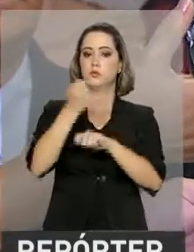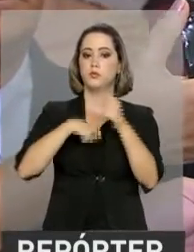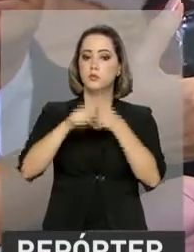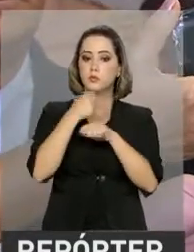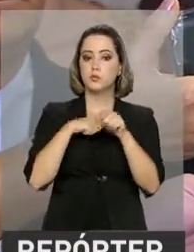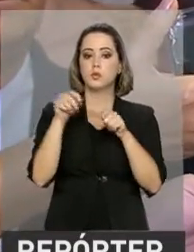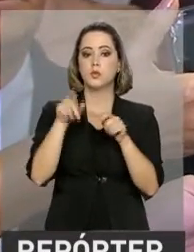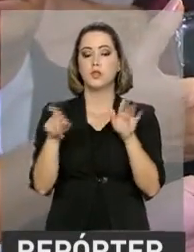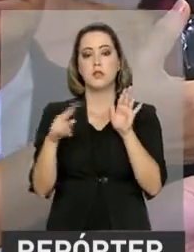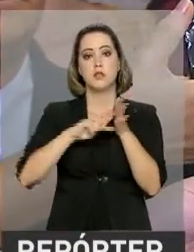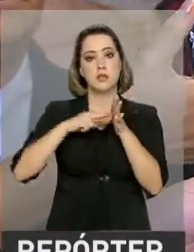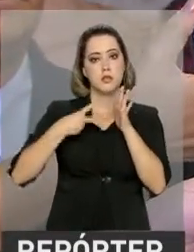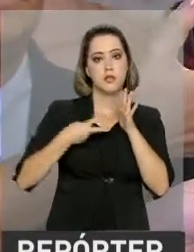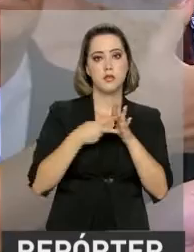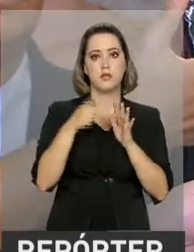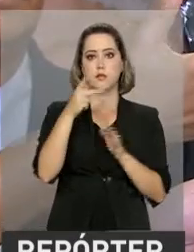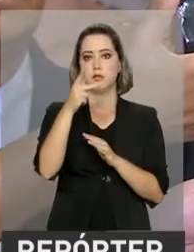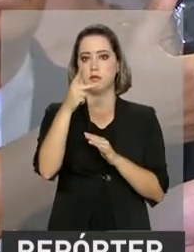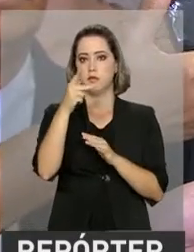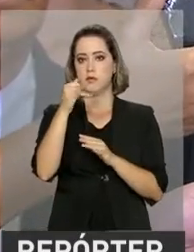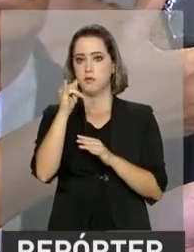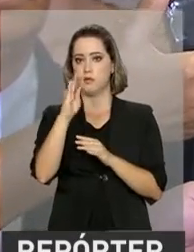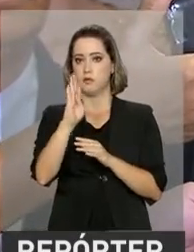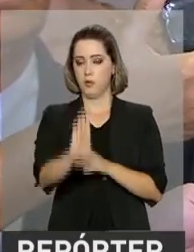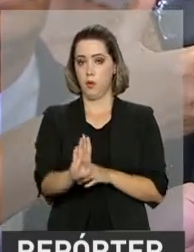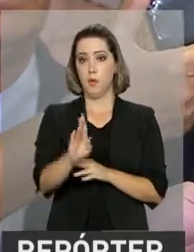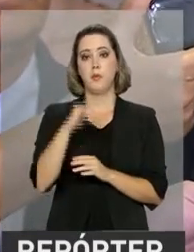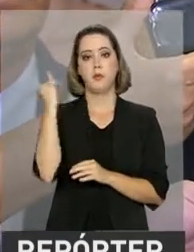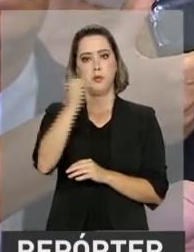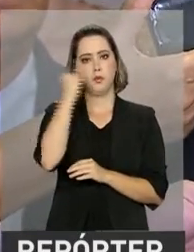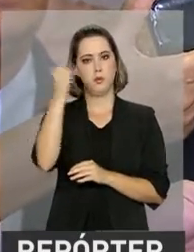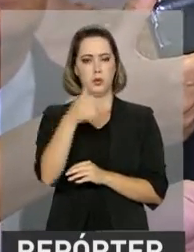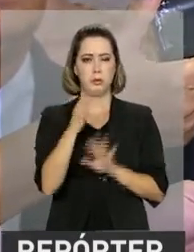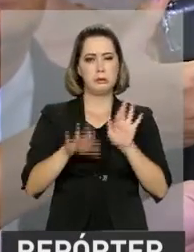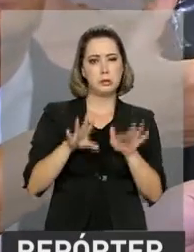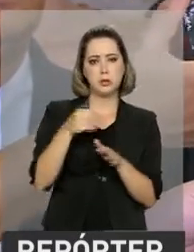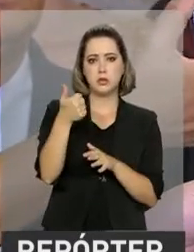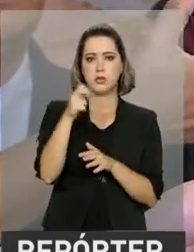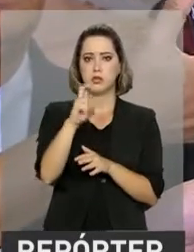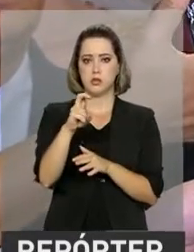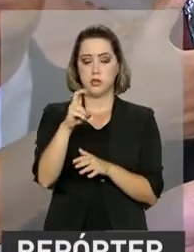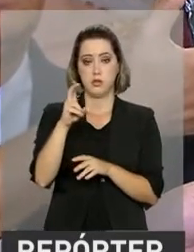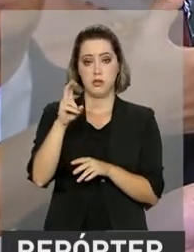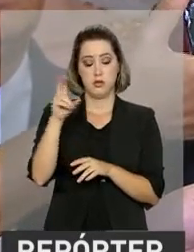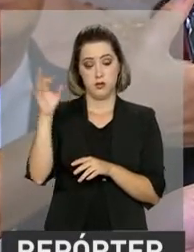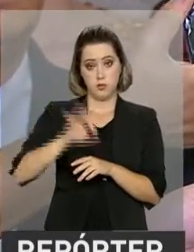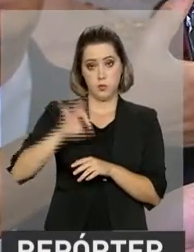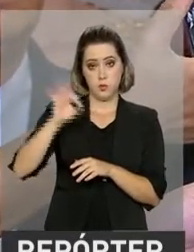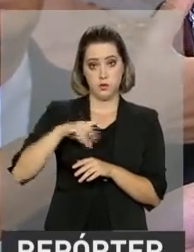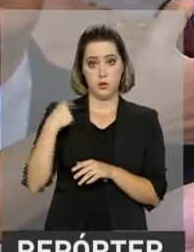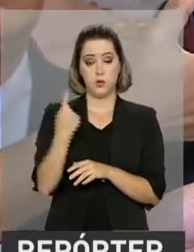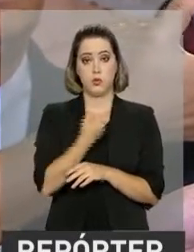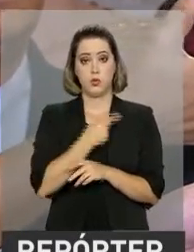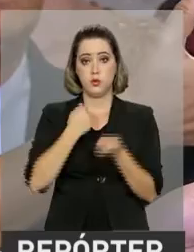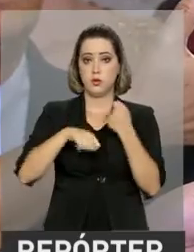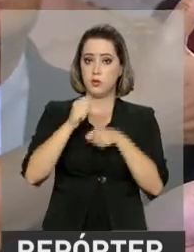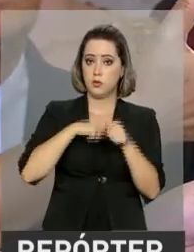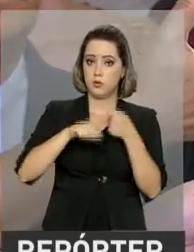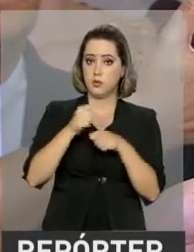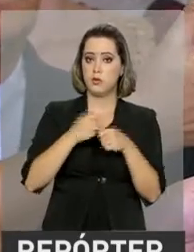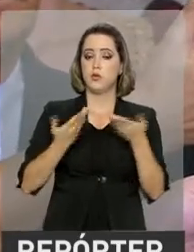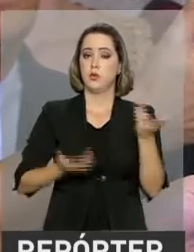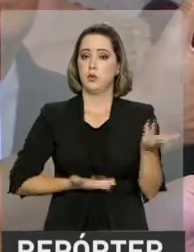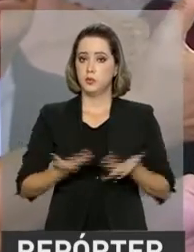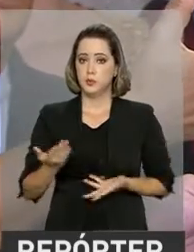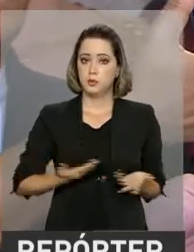clube importante na cidade cerca de 20% da nossa economia de serviços já passa na área de serviço ea gente tem que ficar personalizada melhor cada vez